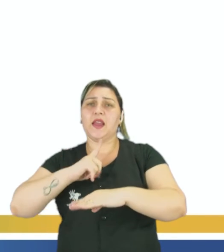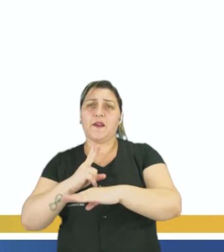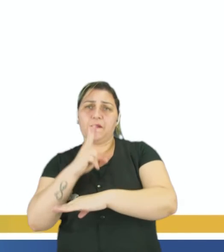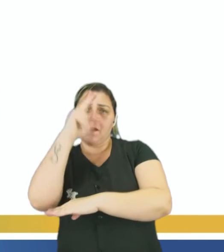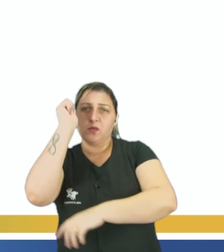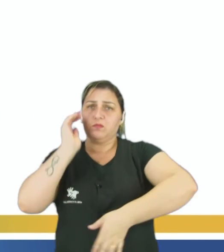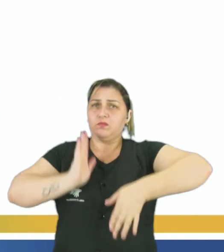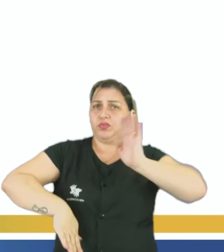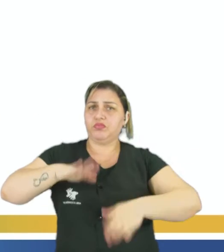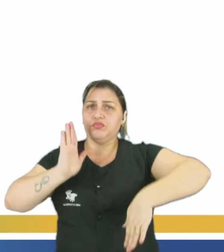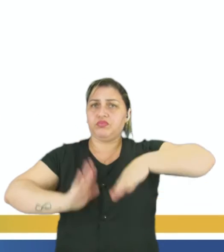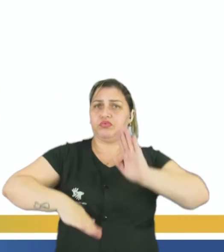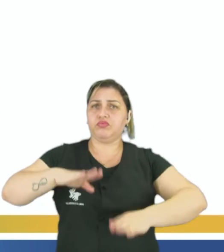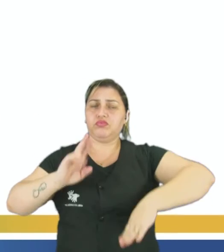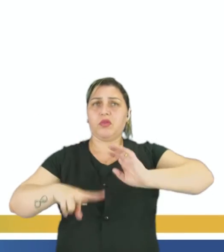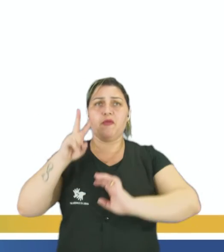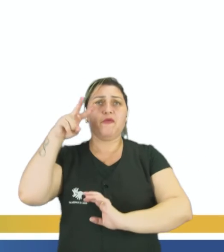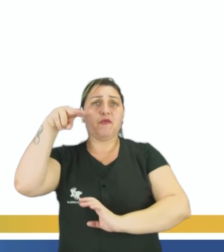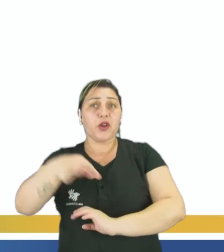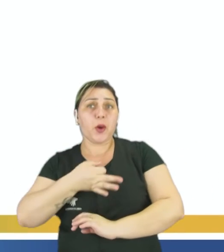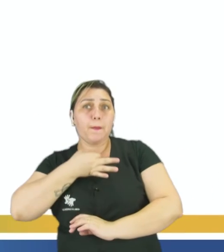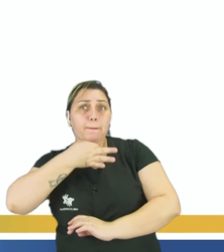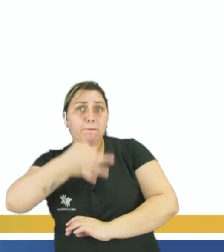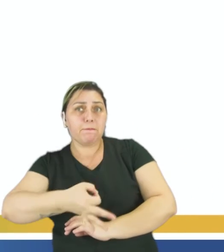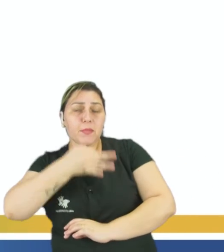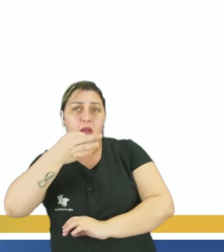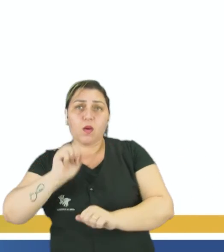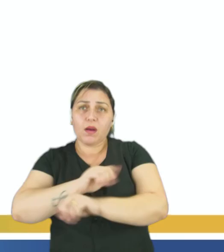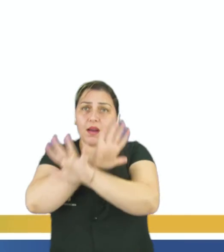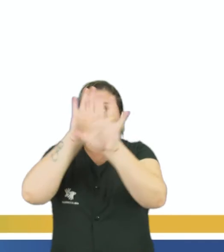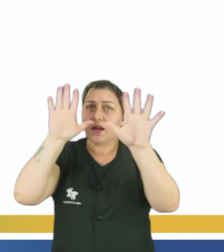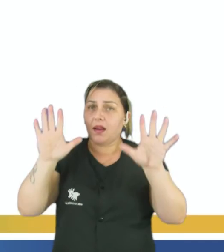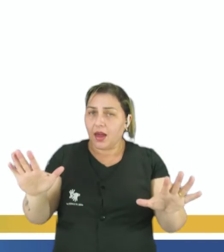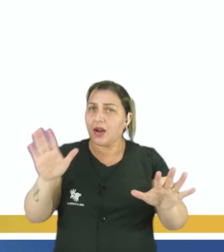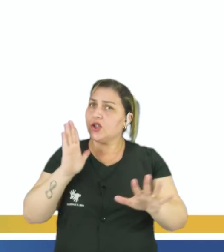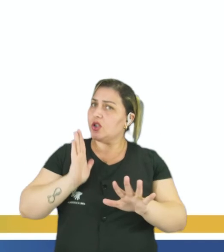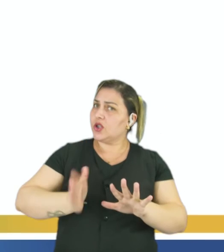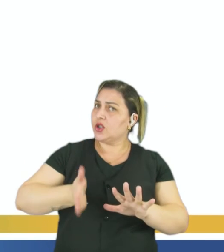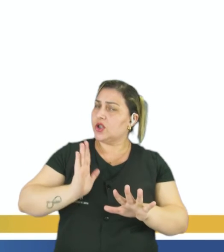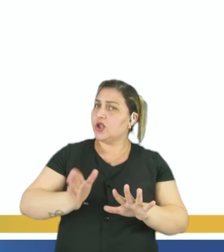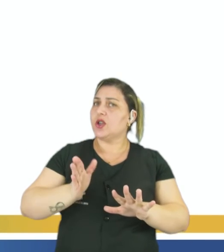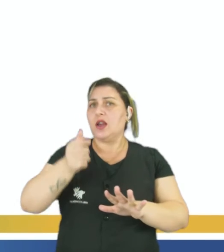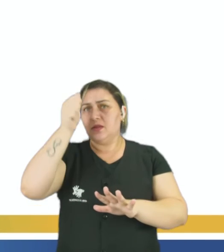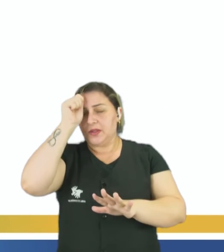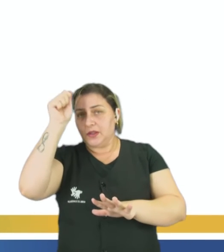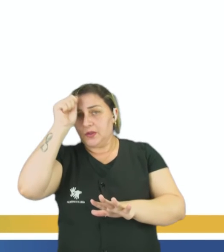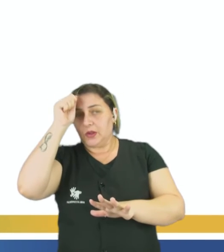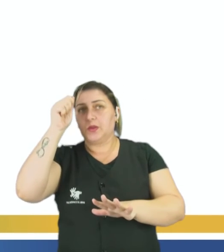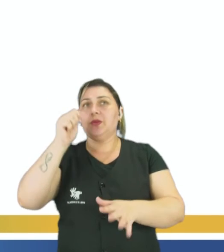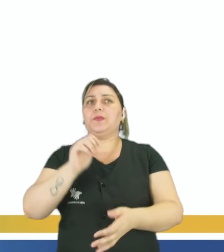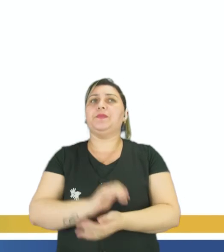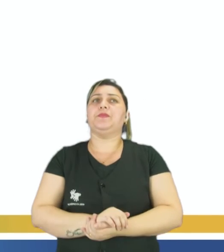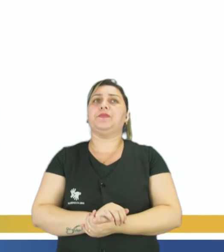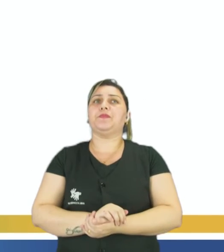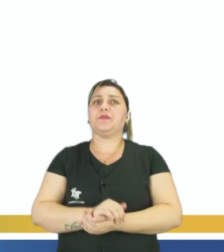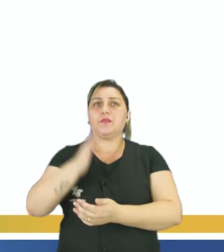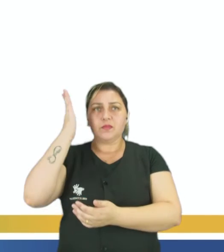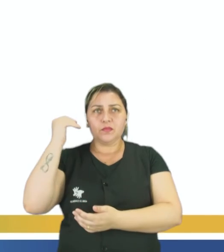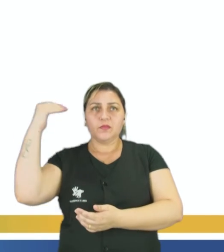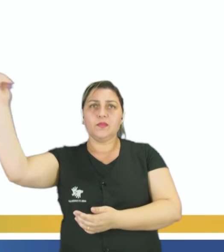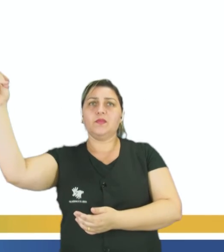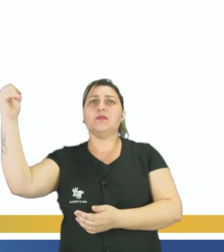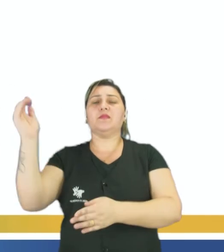dos tambores africanos. Vejam aqui a opinião bem sutil já do resenhista, tá? É um sucesso